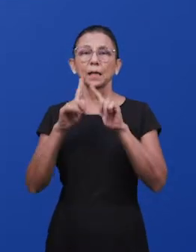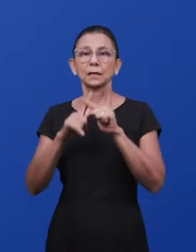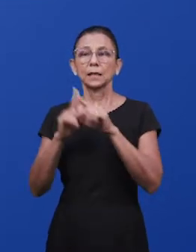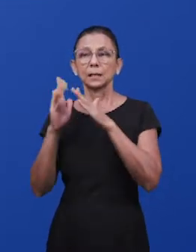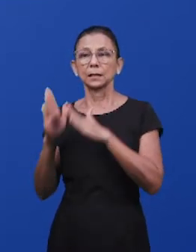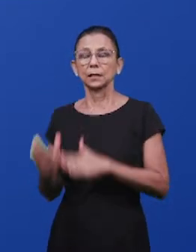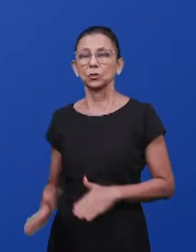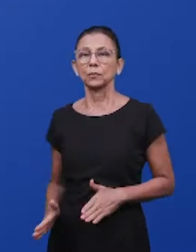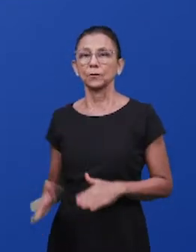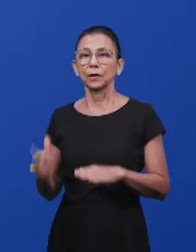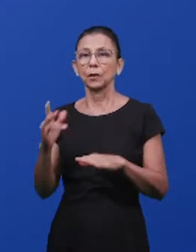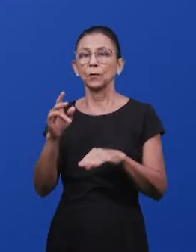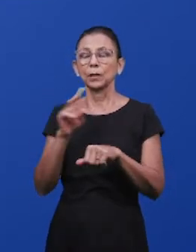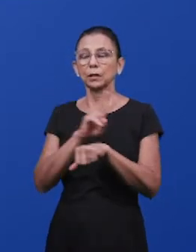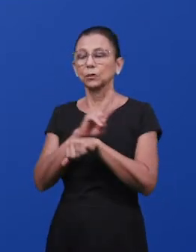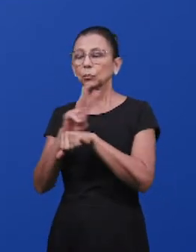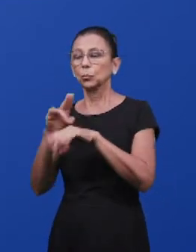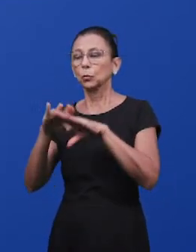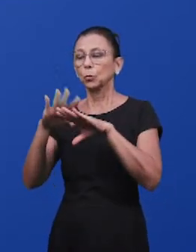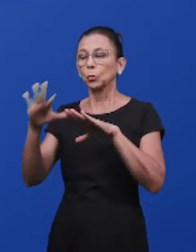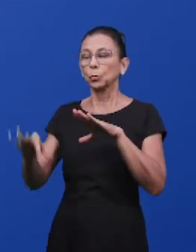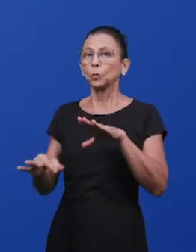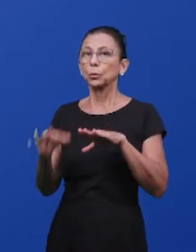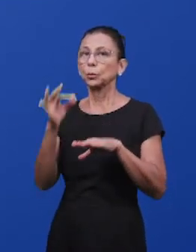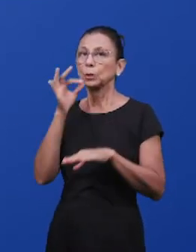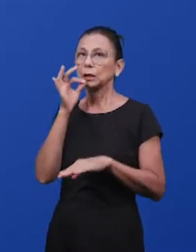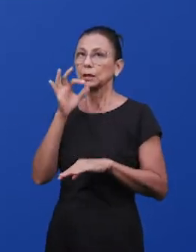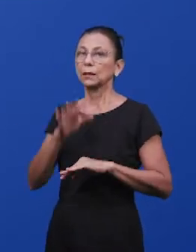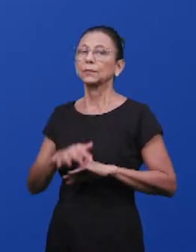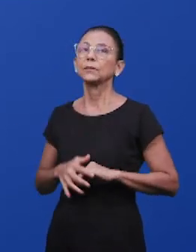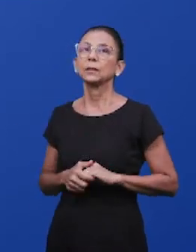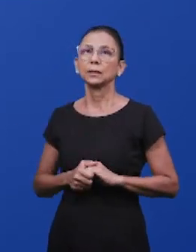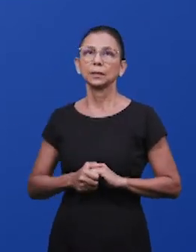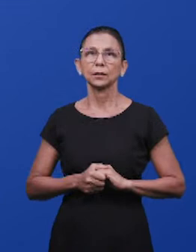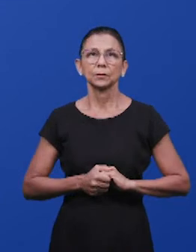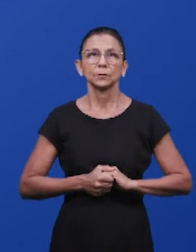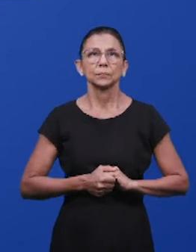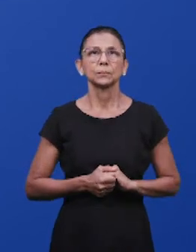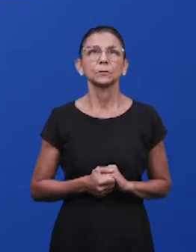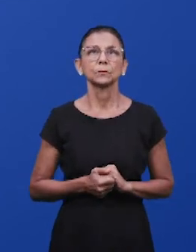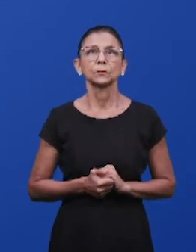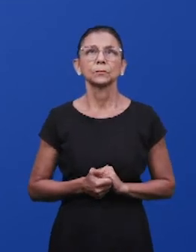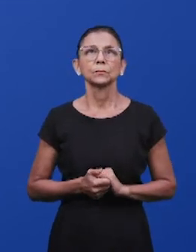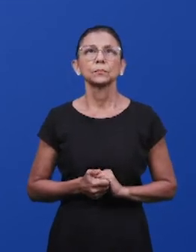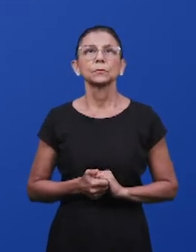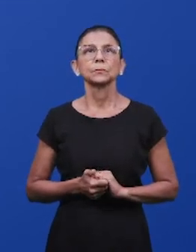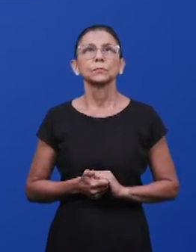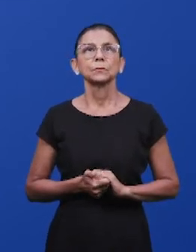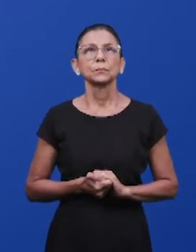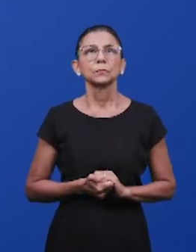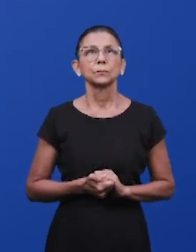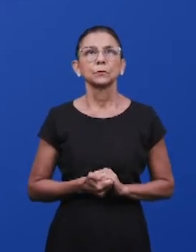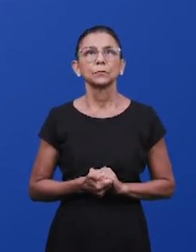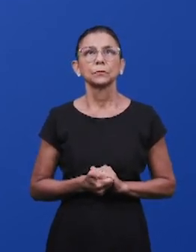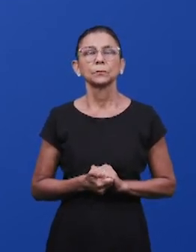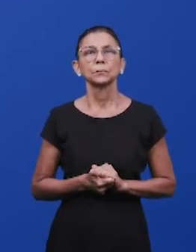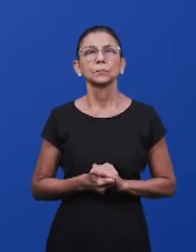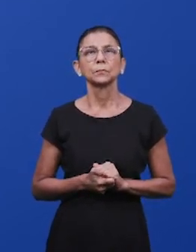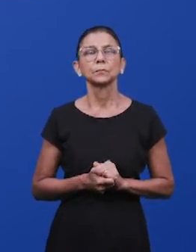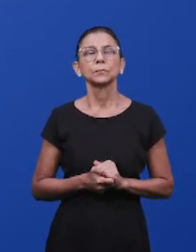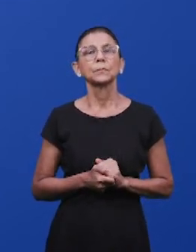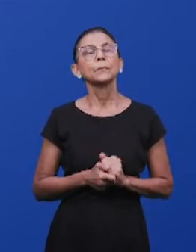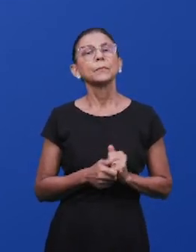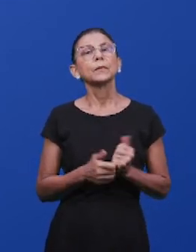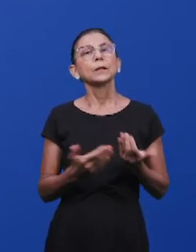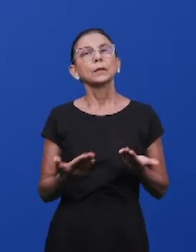vende, ela não troca e ela não dá a vinha. E lembramos também do versículo em Apocalipse 2:10, né, que